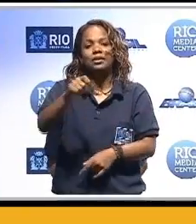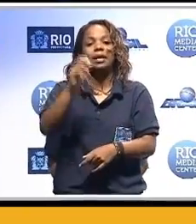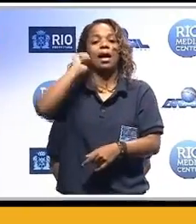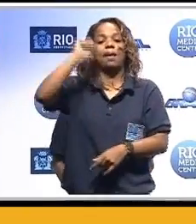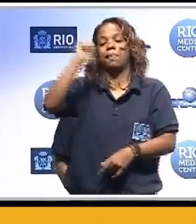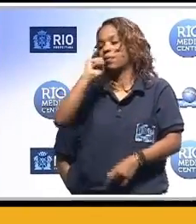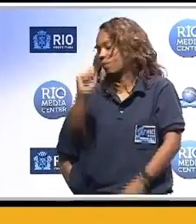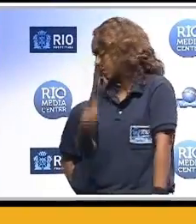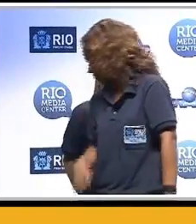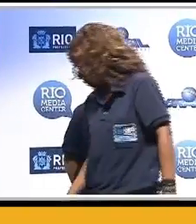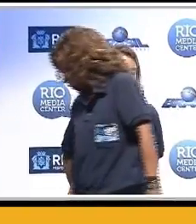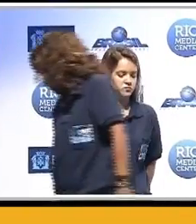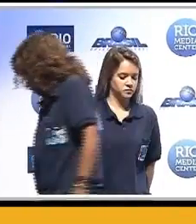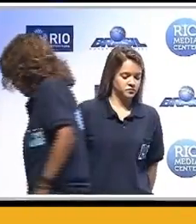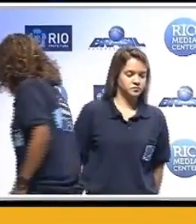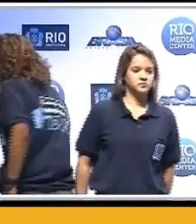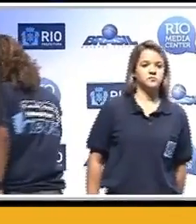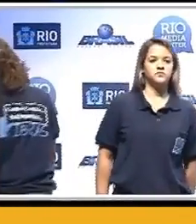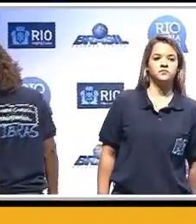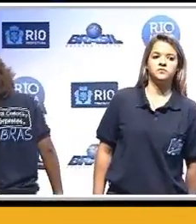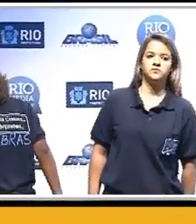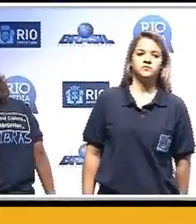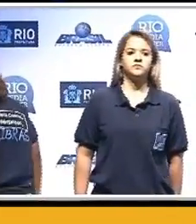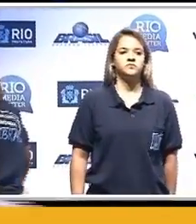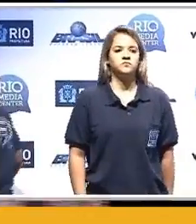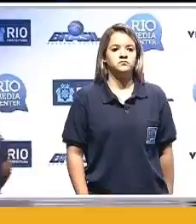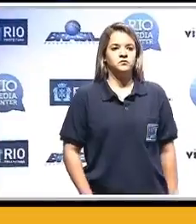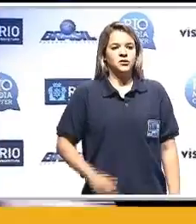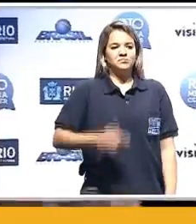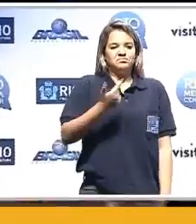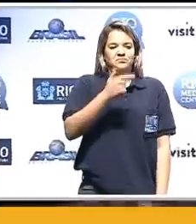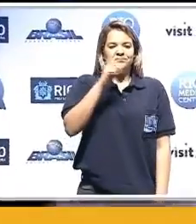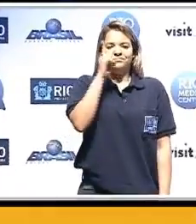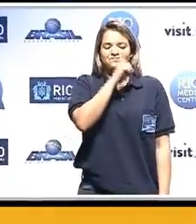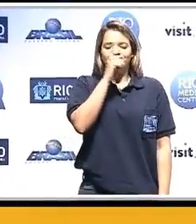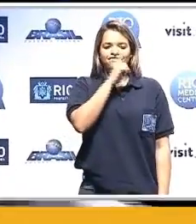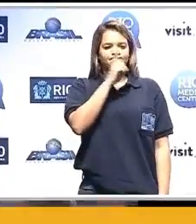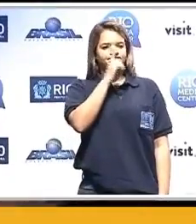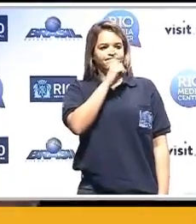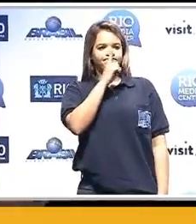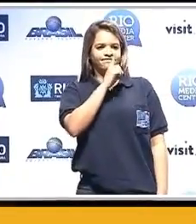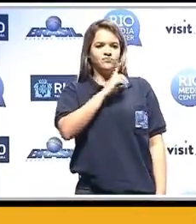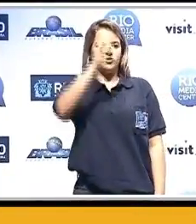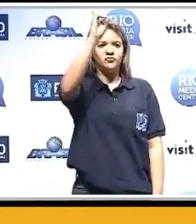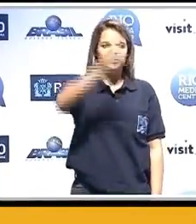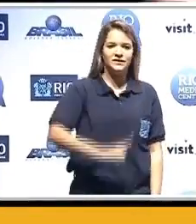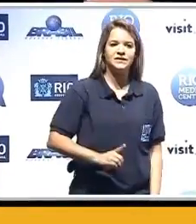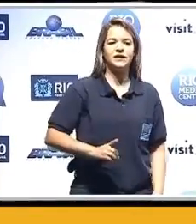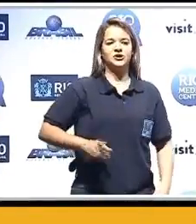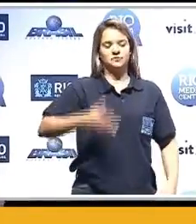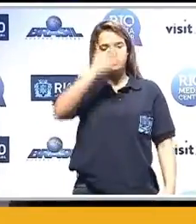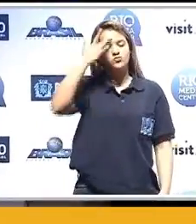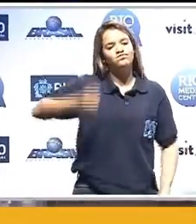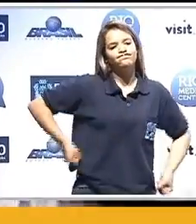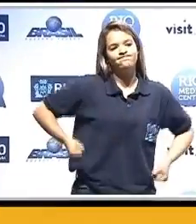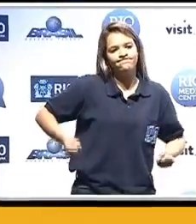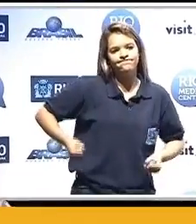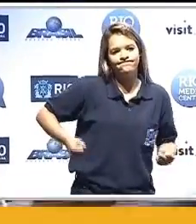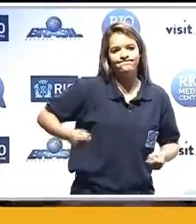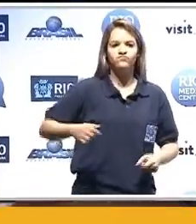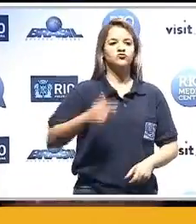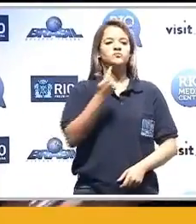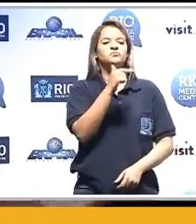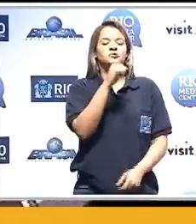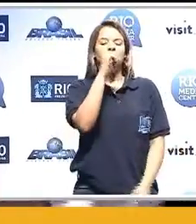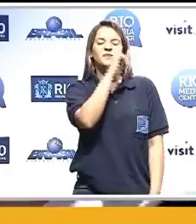abril e não tem assim muita coisa para o deficiente, o cadeirante fazer, foi do circuito